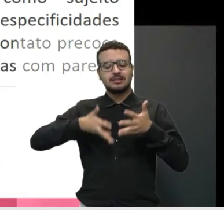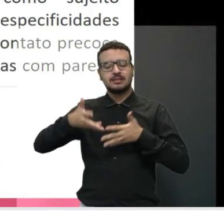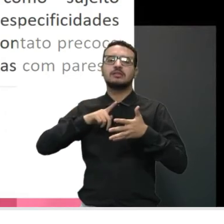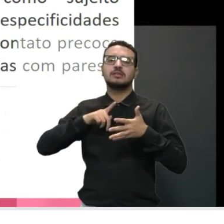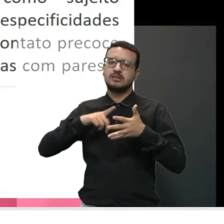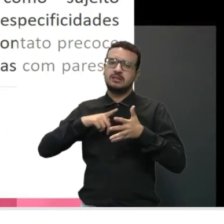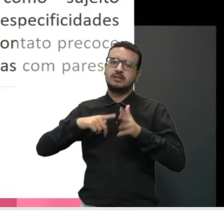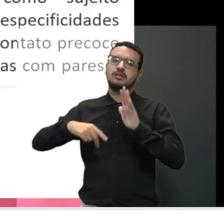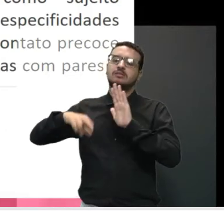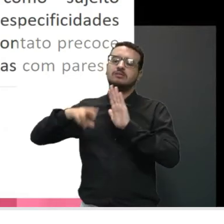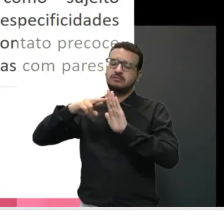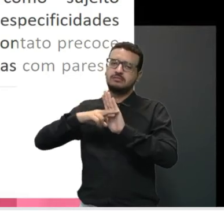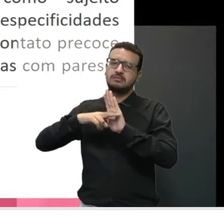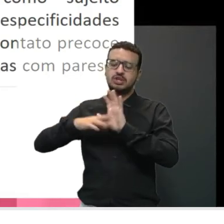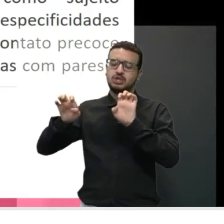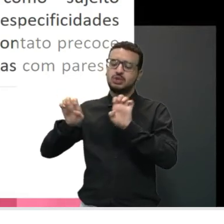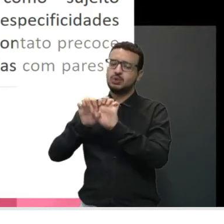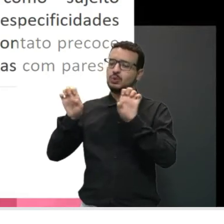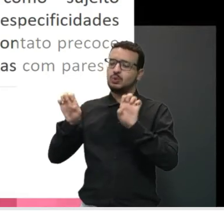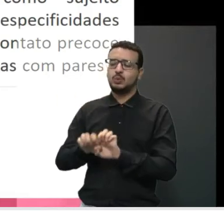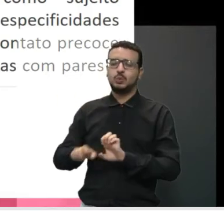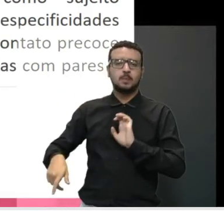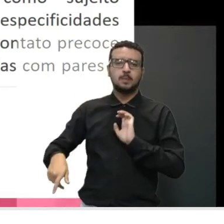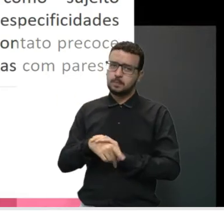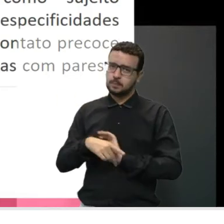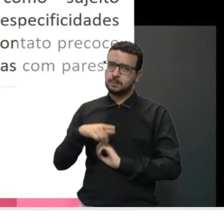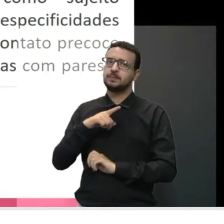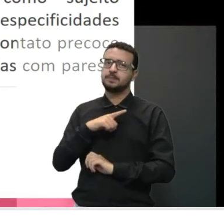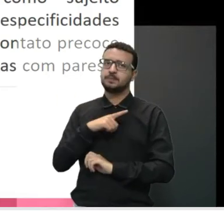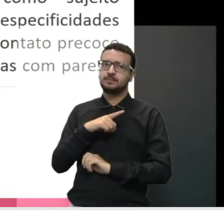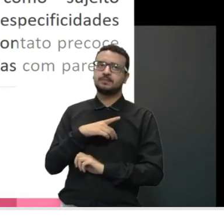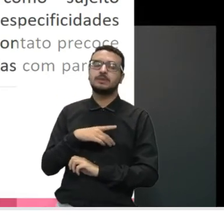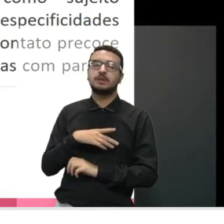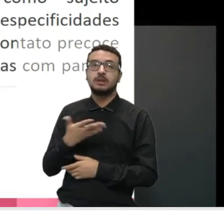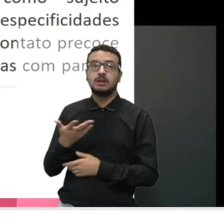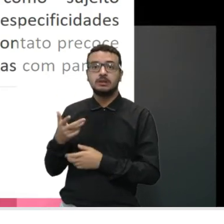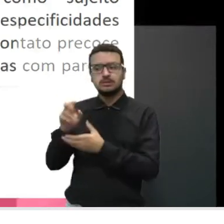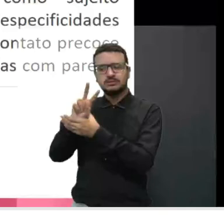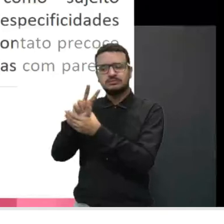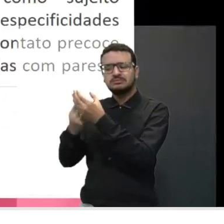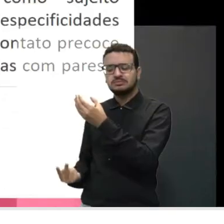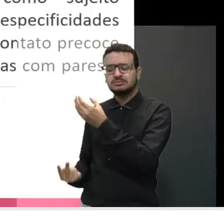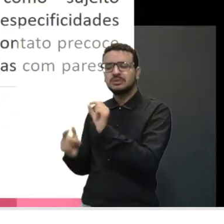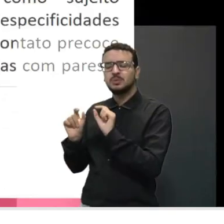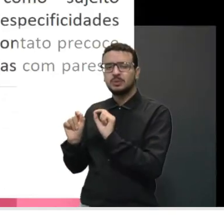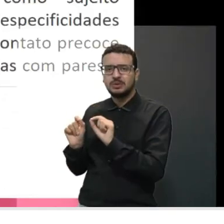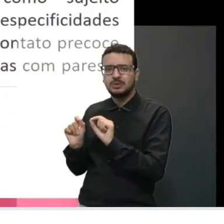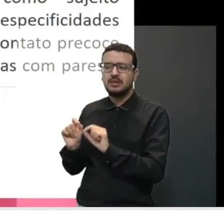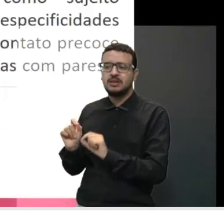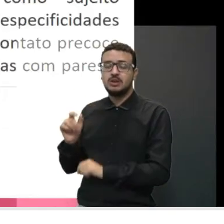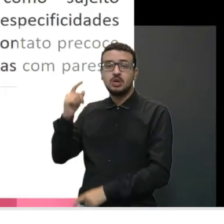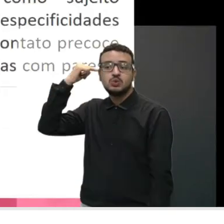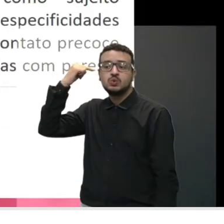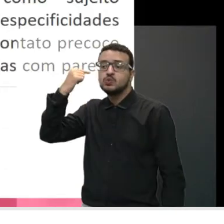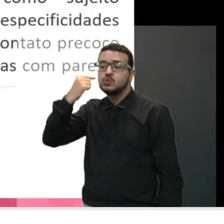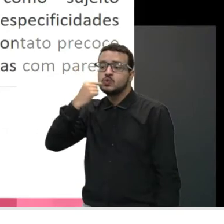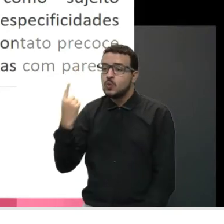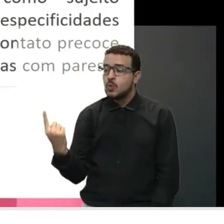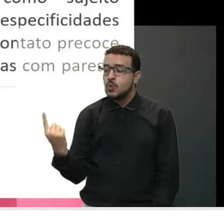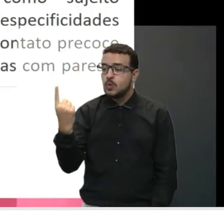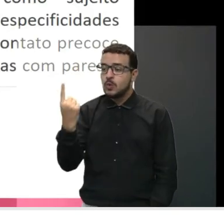abordagem compreende o indivíduo surdo como bilíngue e bicultural, assumindo as suas especificidades